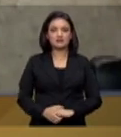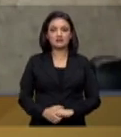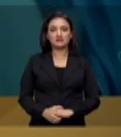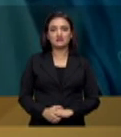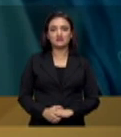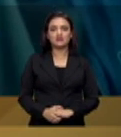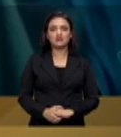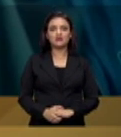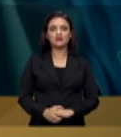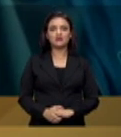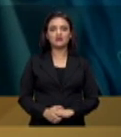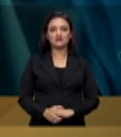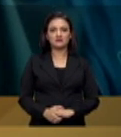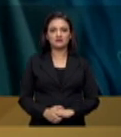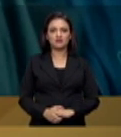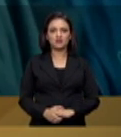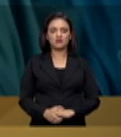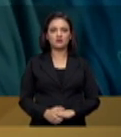Presidente,